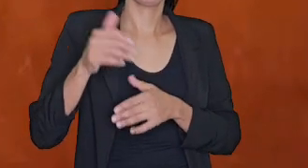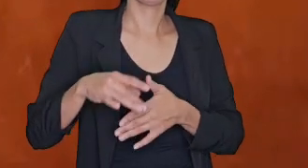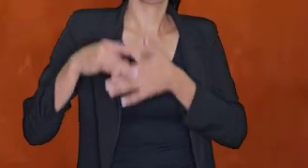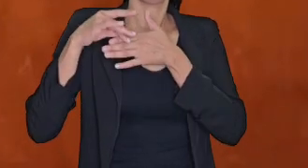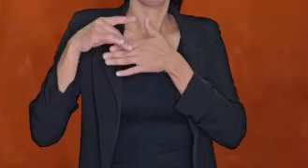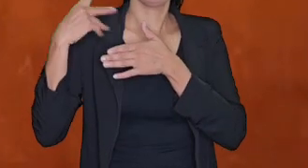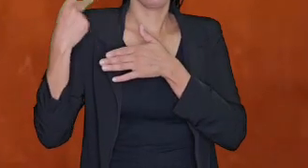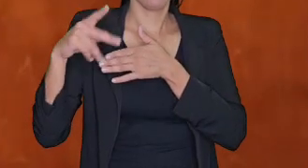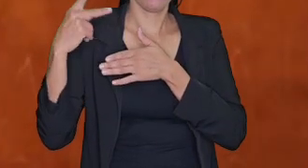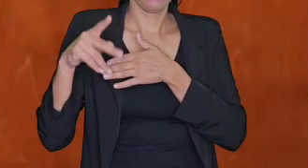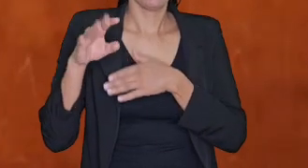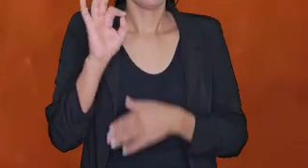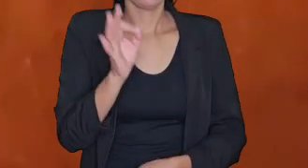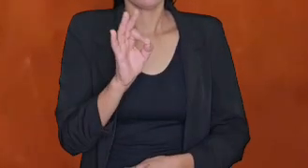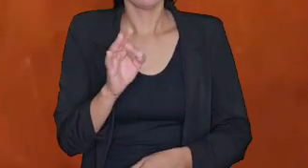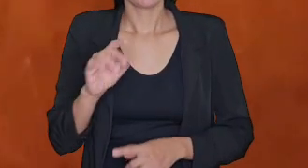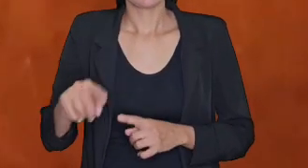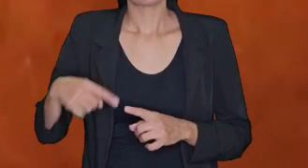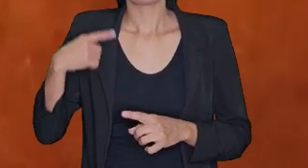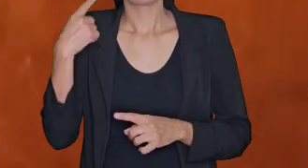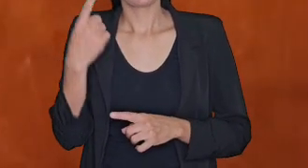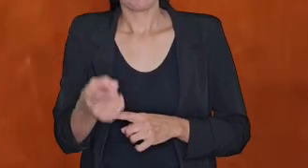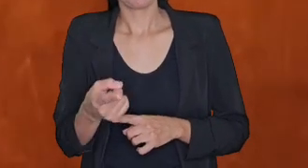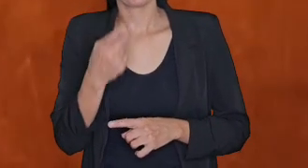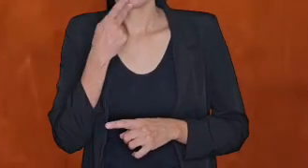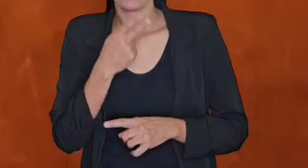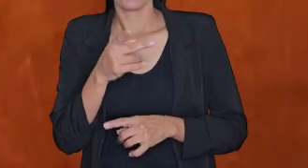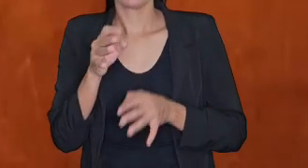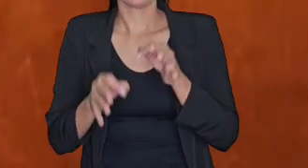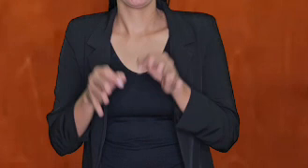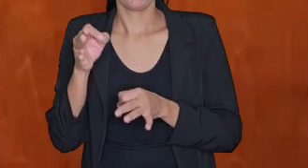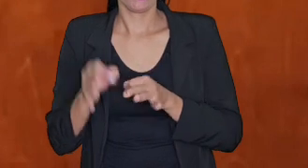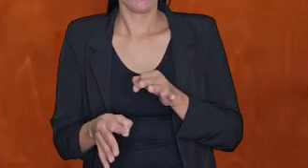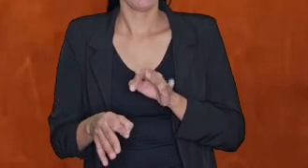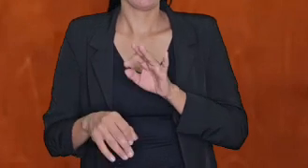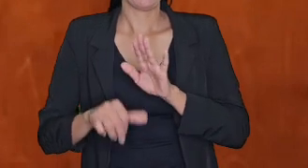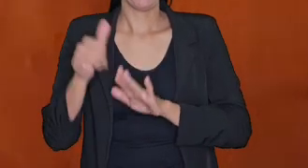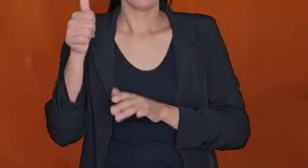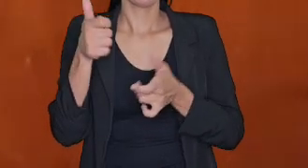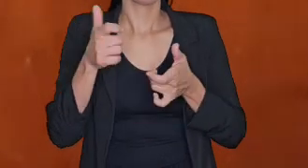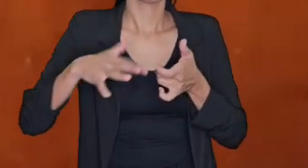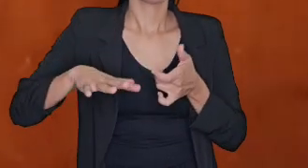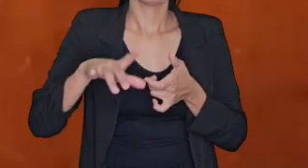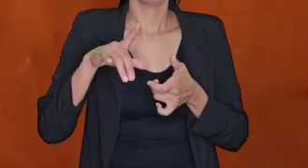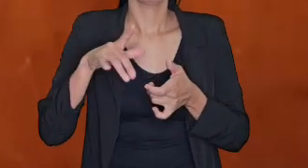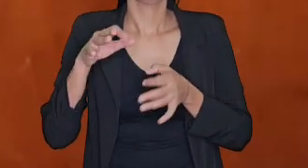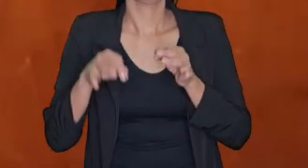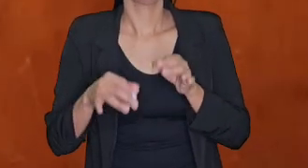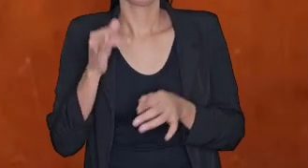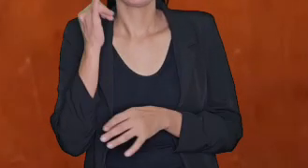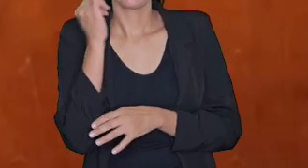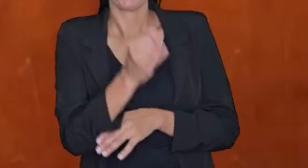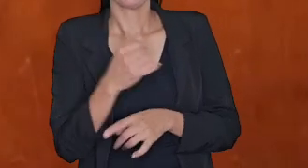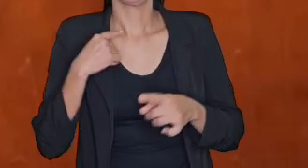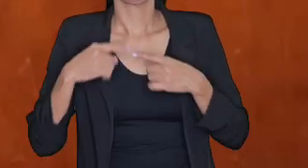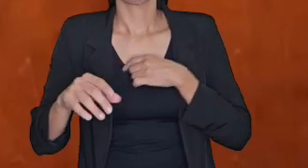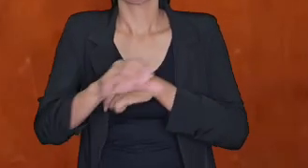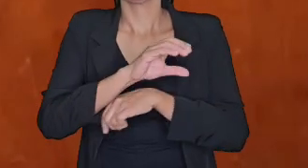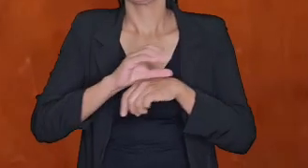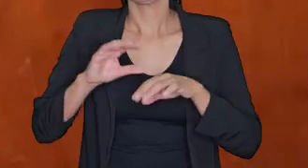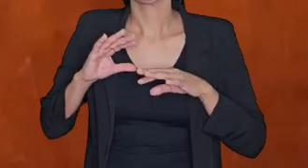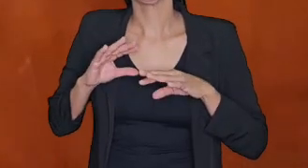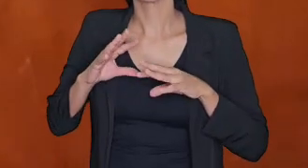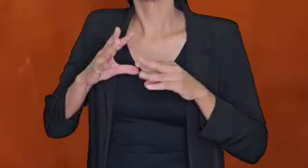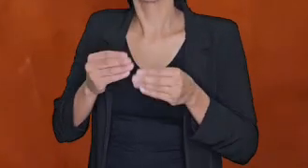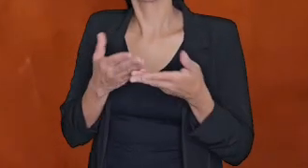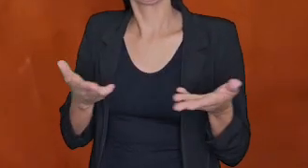é uma autoridade administrativa, né? Depois reclamam quando a gente, juiz de primeira instância,